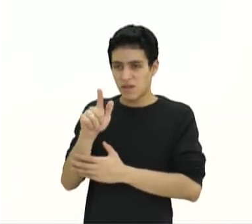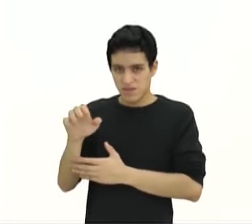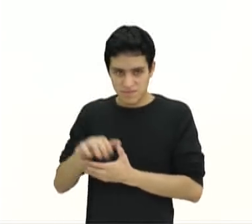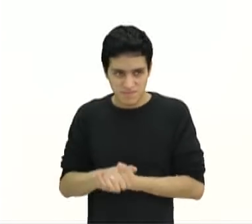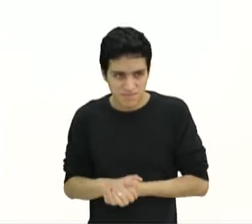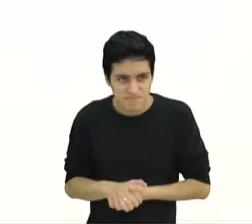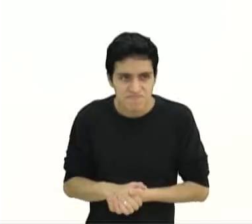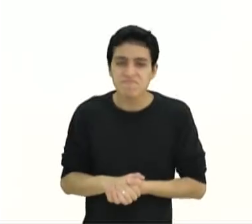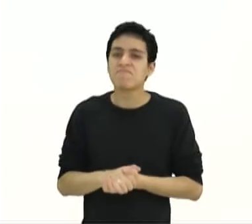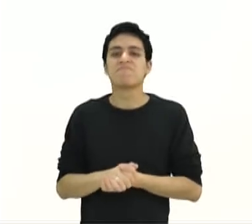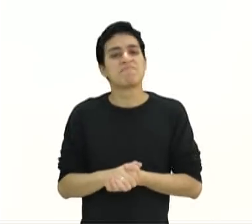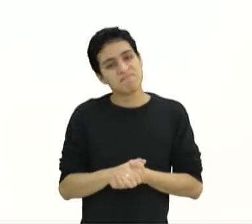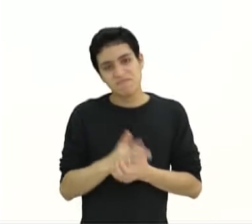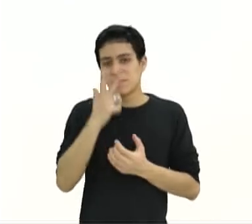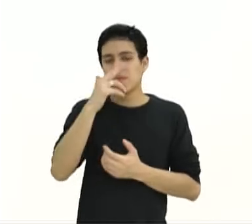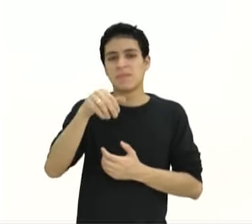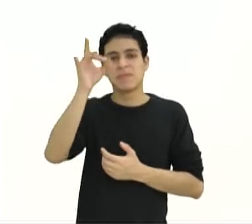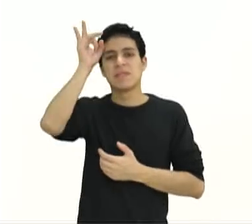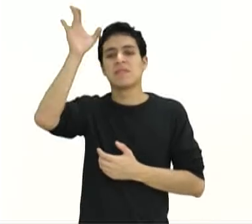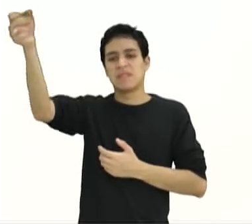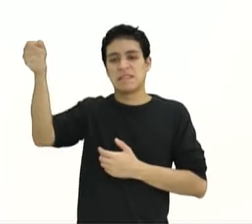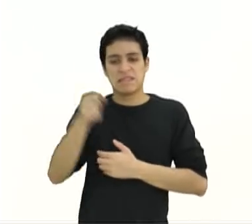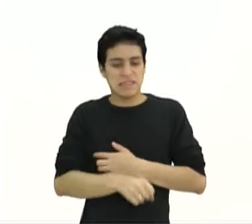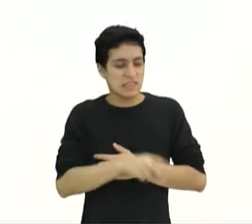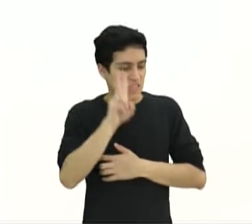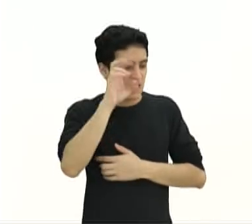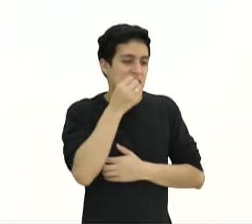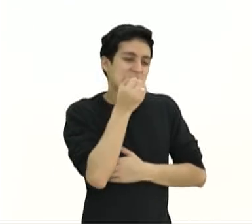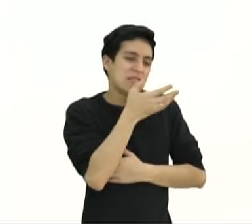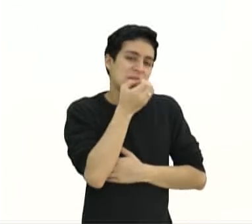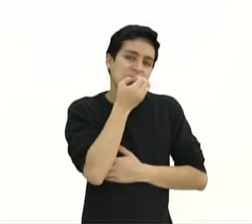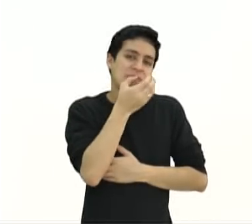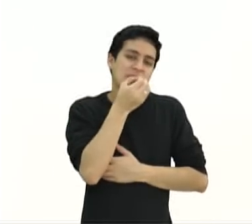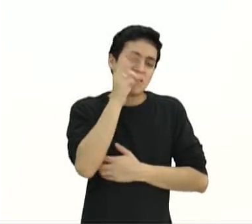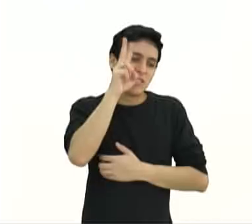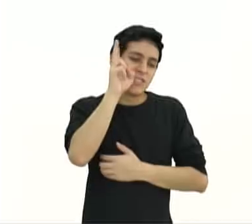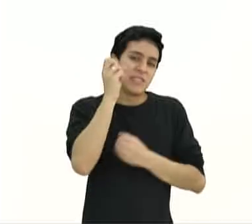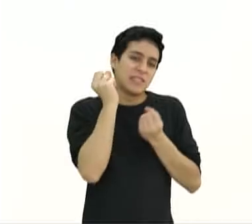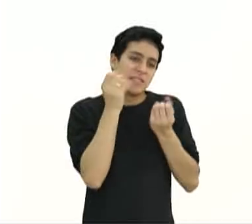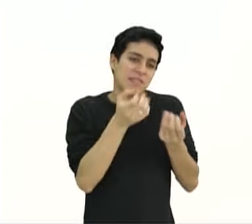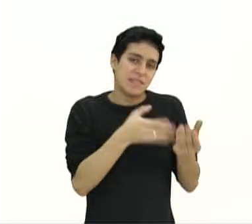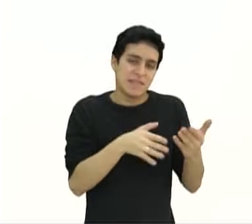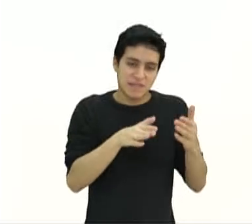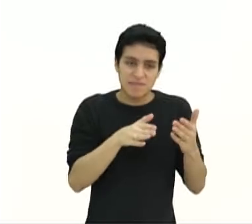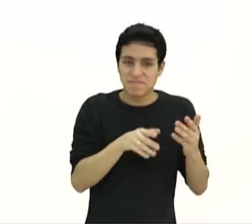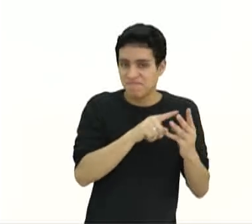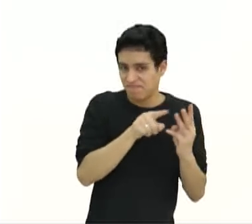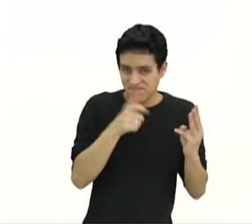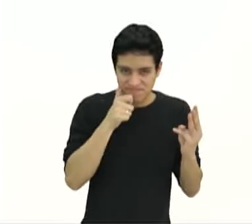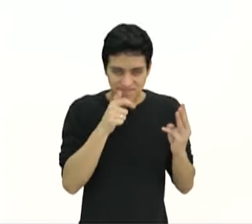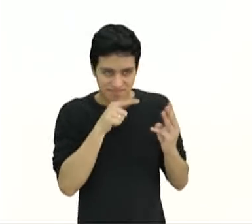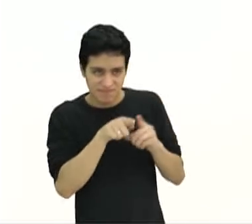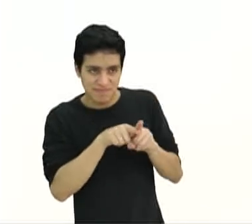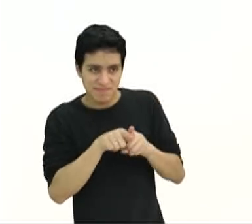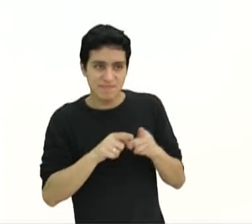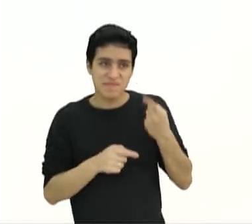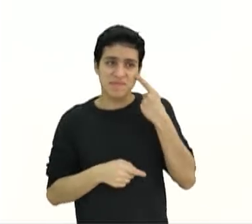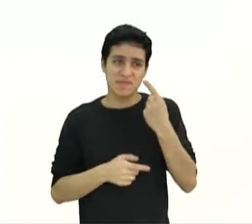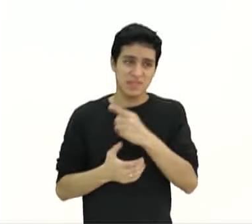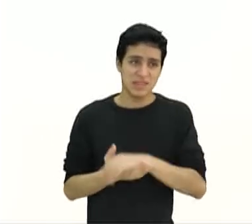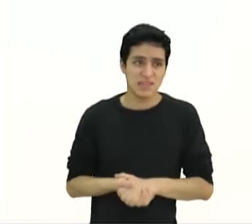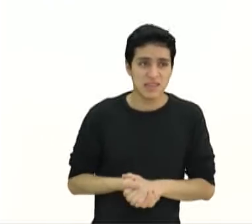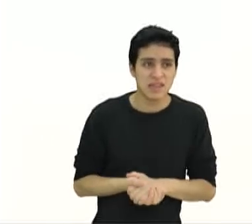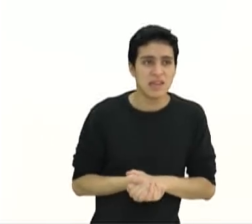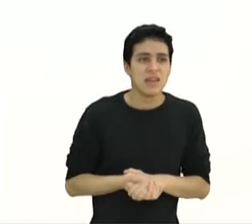certeza seria mais fácil conseguir alguém para lhes contar uma boa história. As mães Lauren